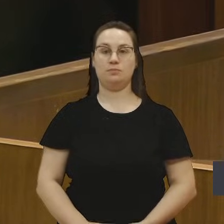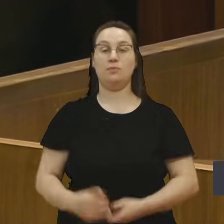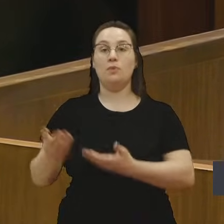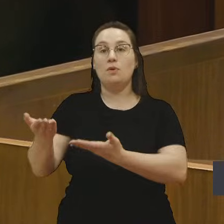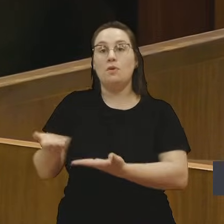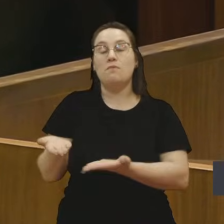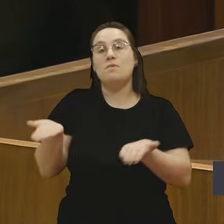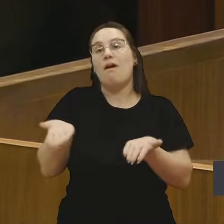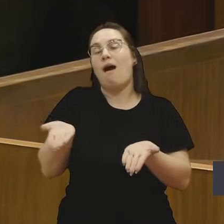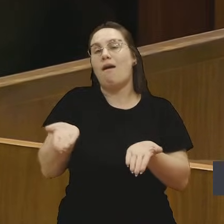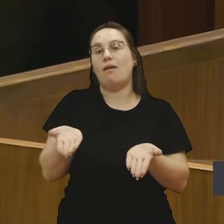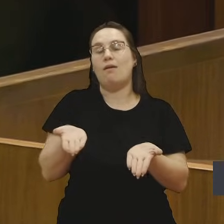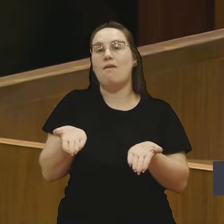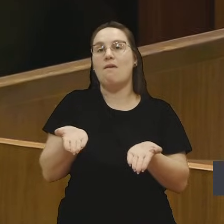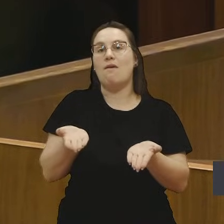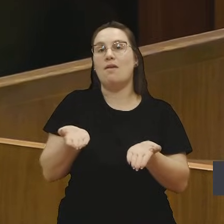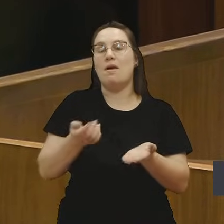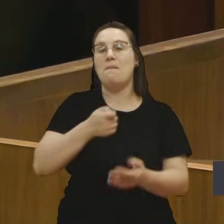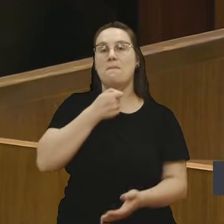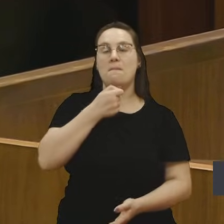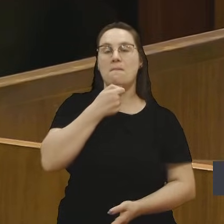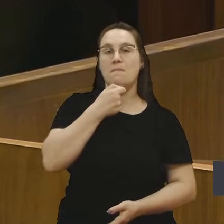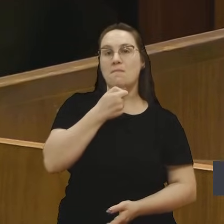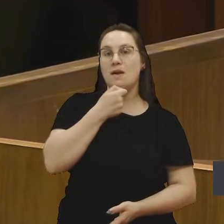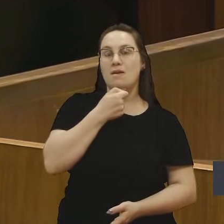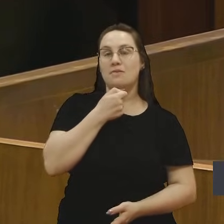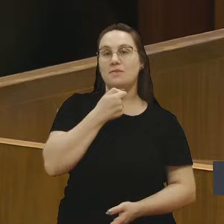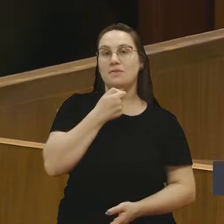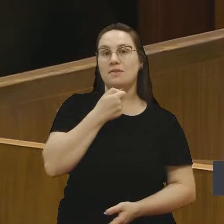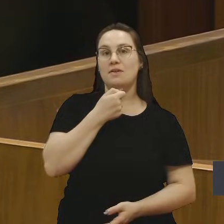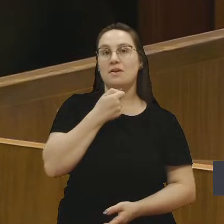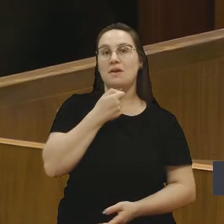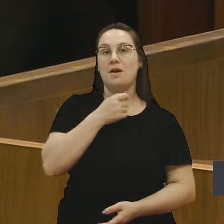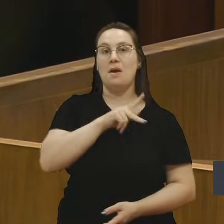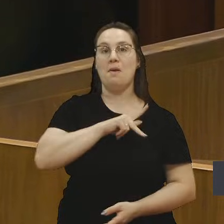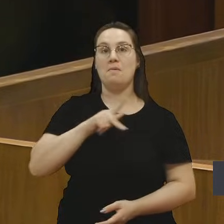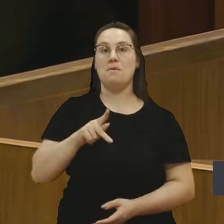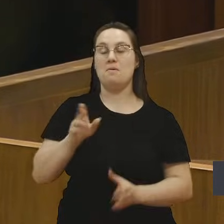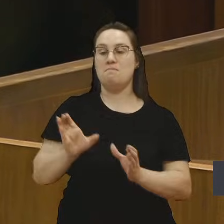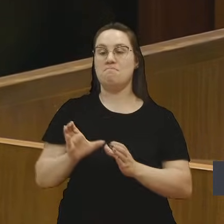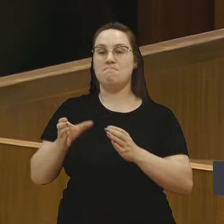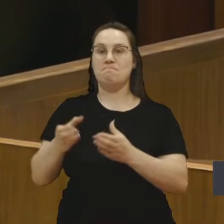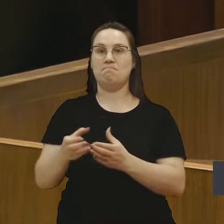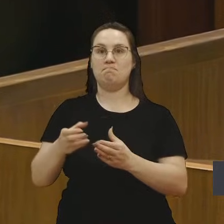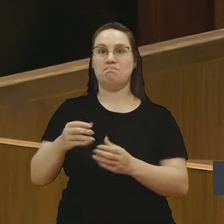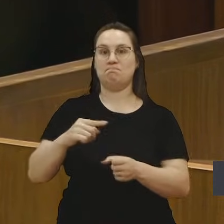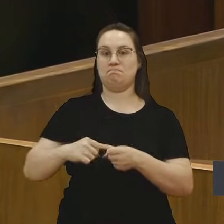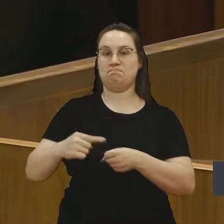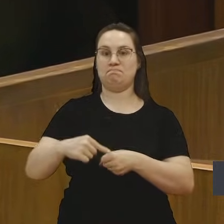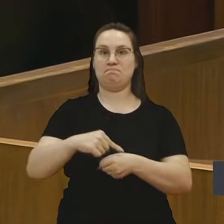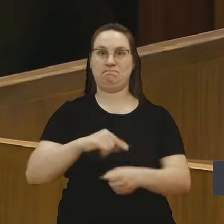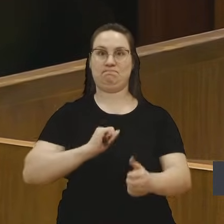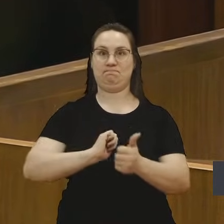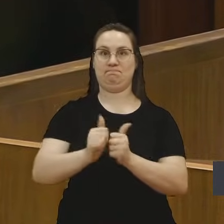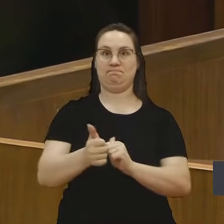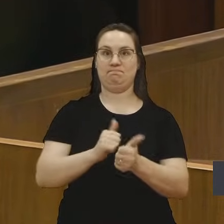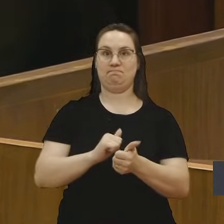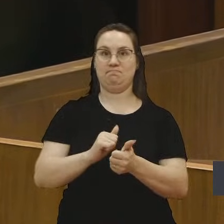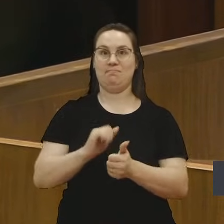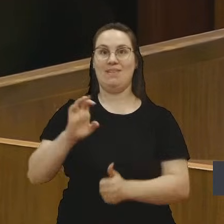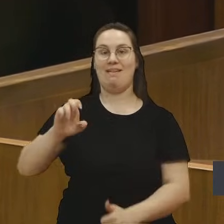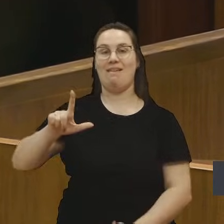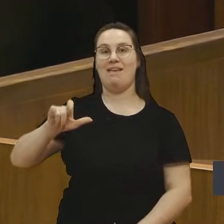Convidamos neste momento para o pronunciamento a presidente do Conselho Municipal de Desporto,